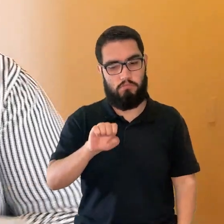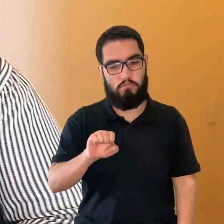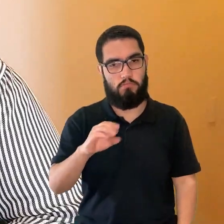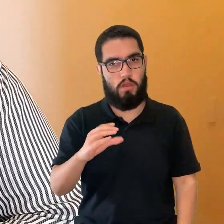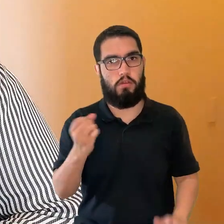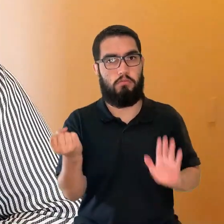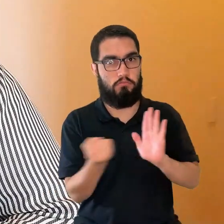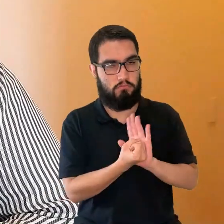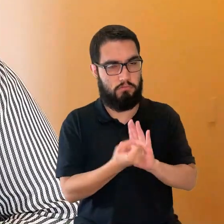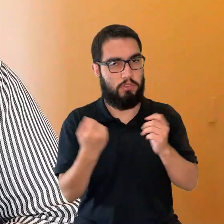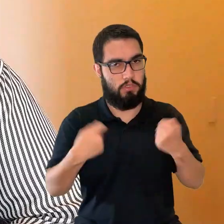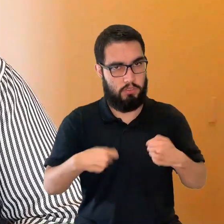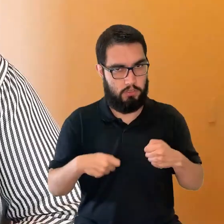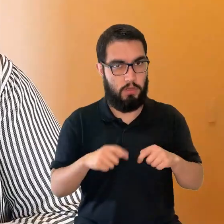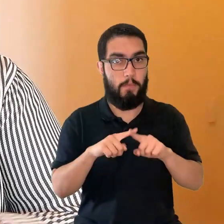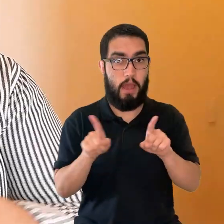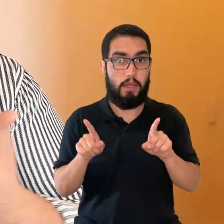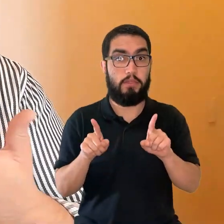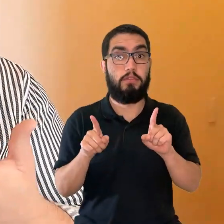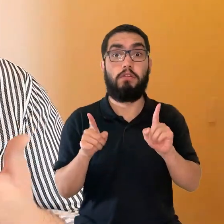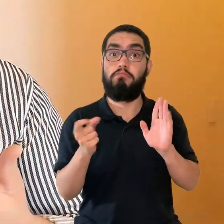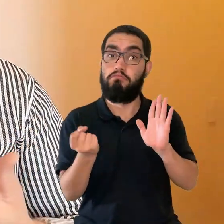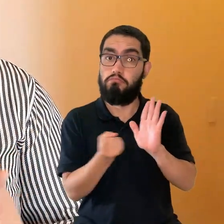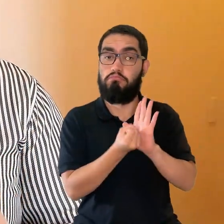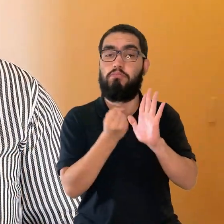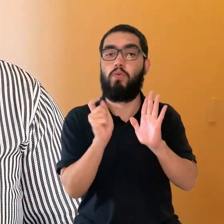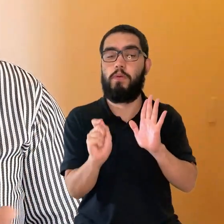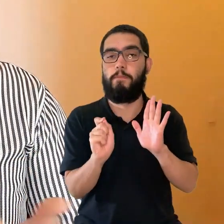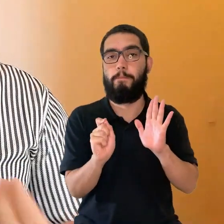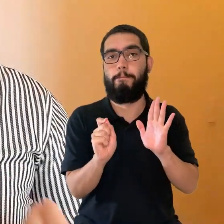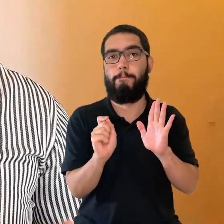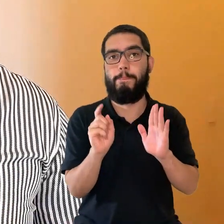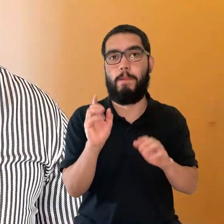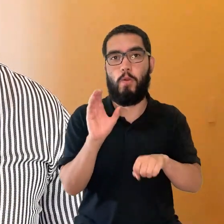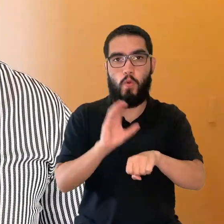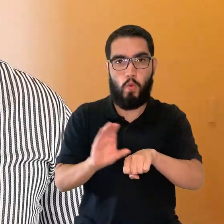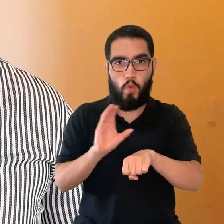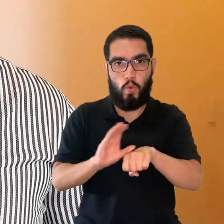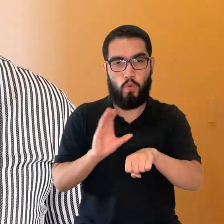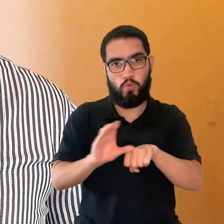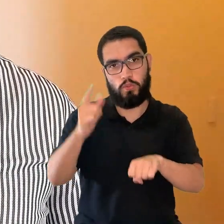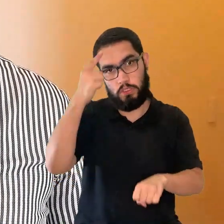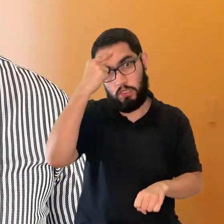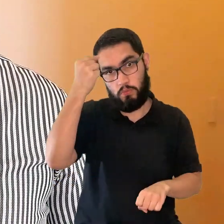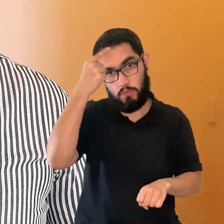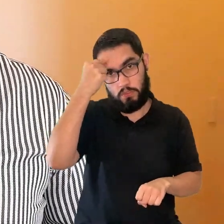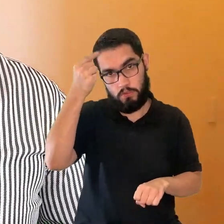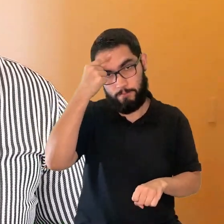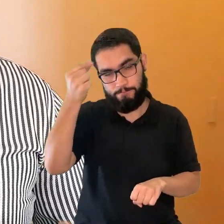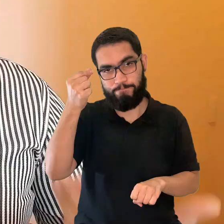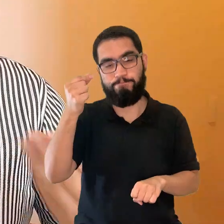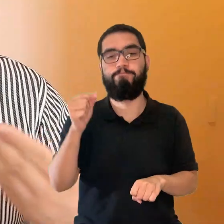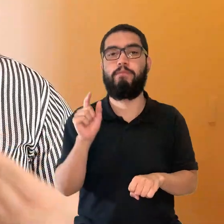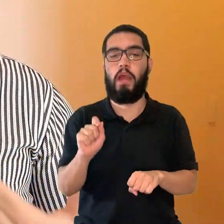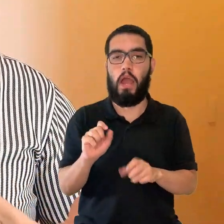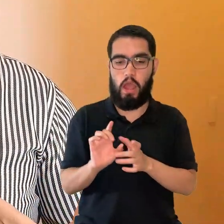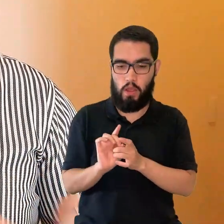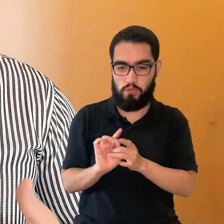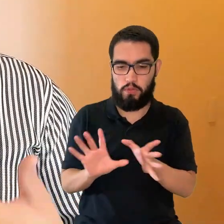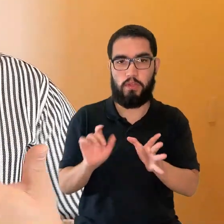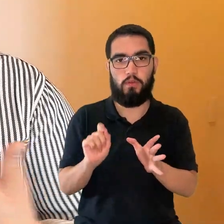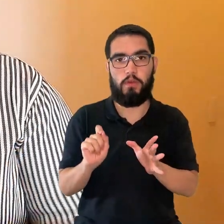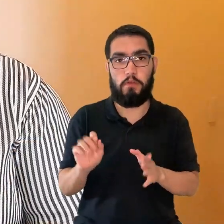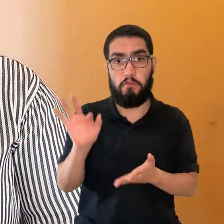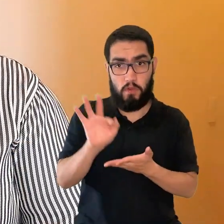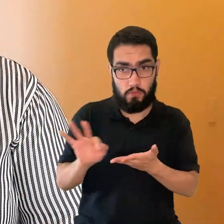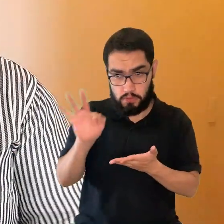autorizados pelo MEC. O que deve ser reconhecido são normalmente cursos de graduação. Quando o curso ele é autorizado pelo